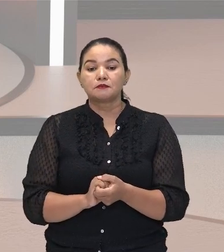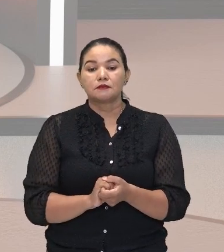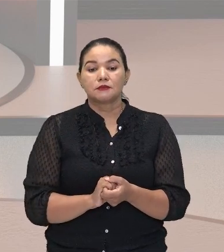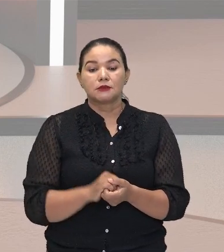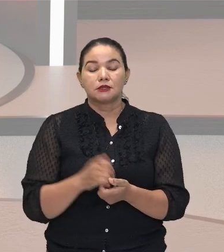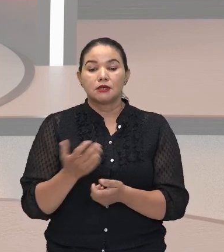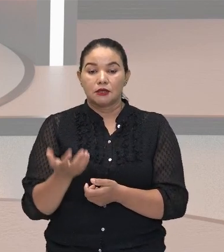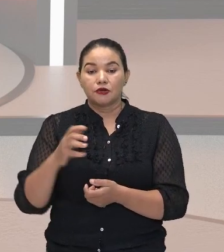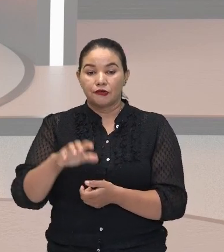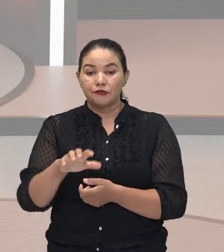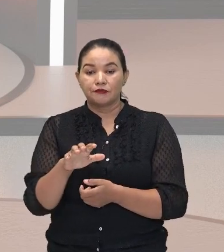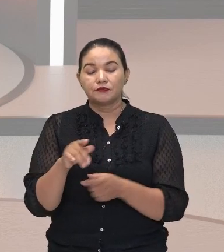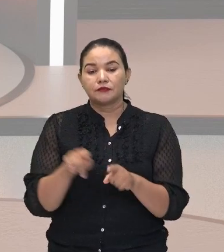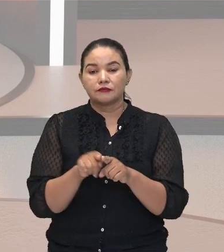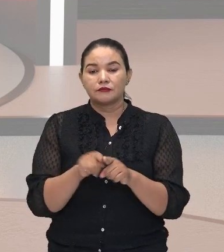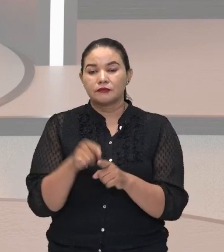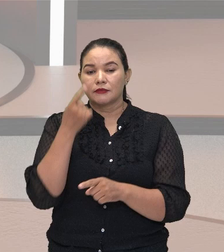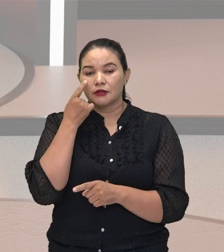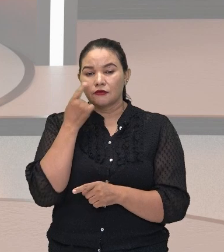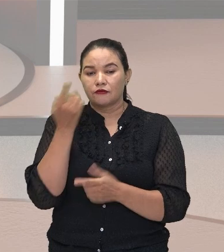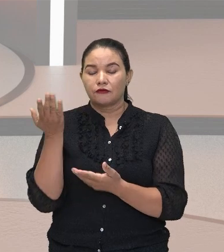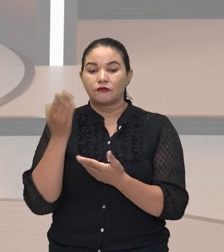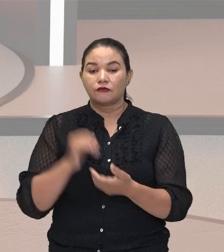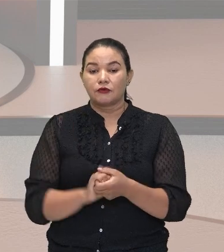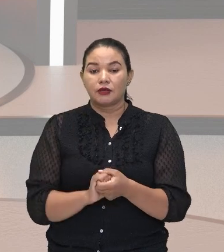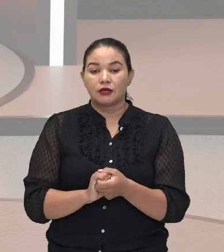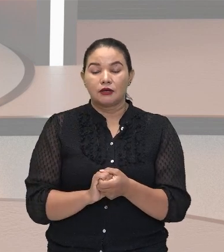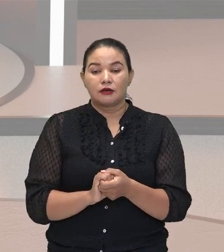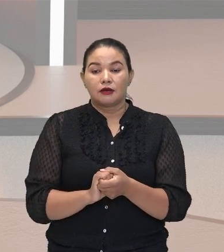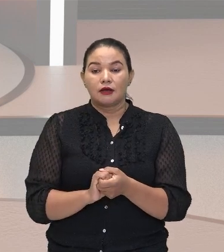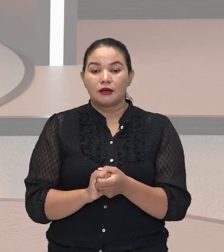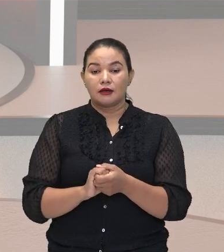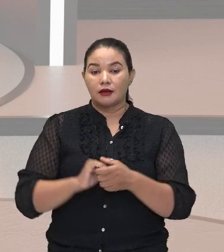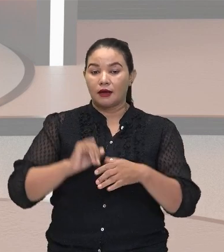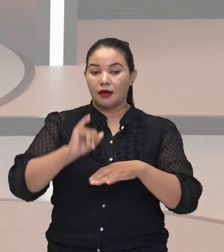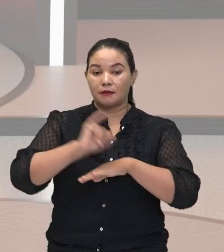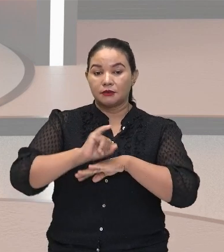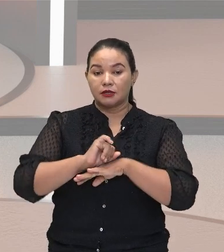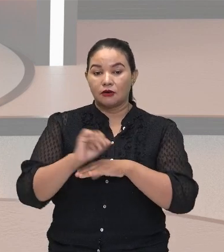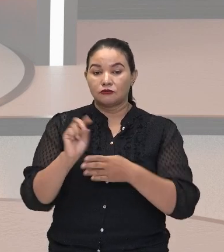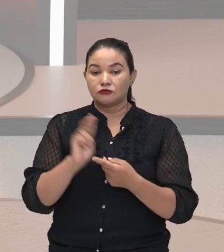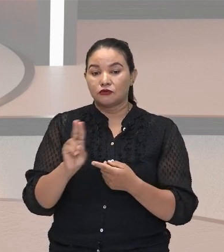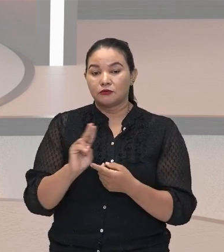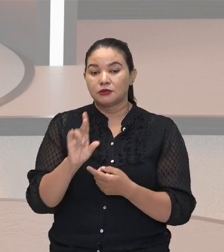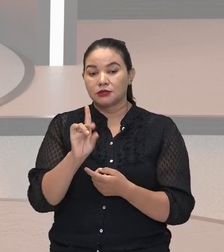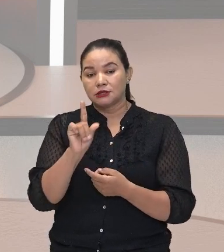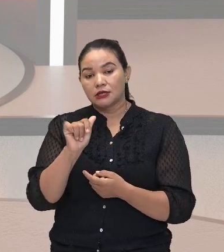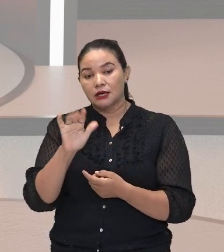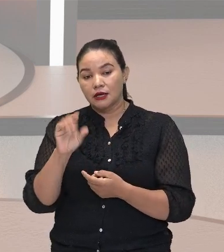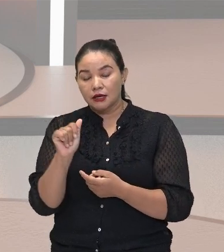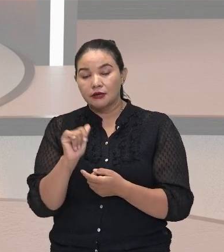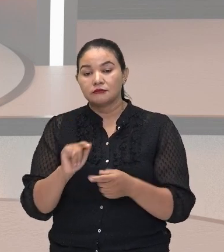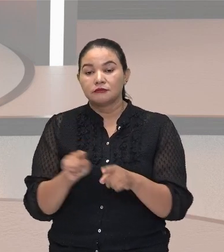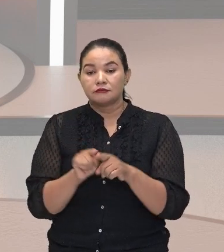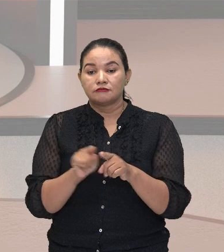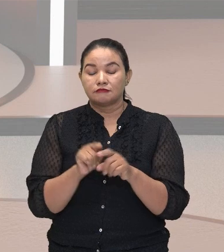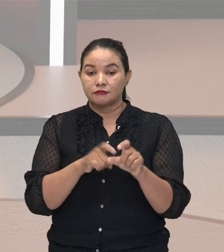Popular do Bangladesh, que é Dhaka, que conseguiu a sua a capital é Dhaka, e conseguiu a sua independência no ano